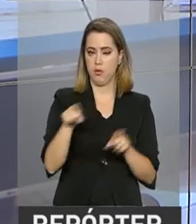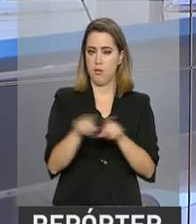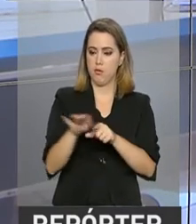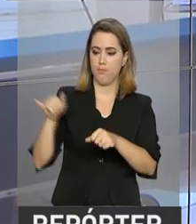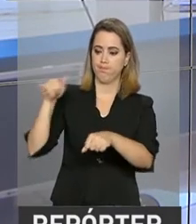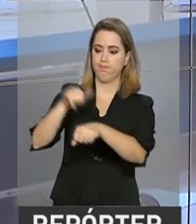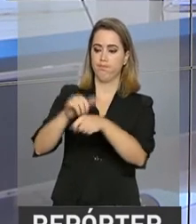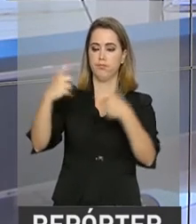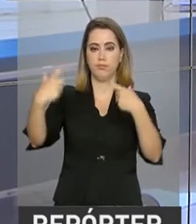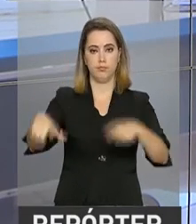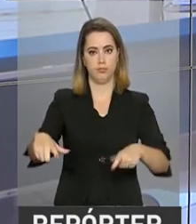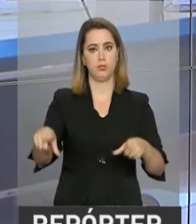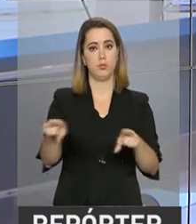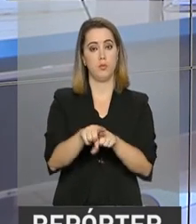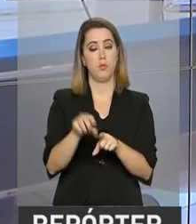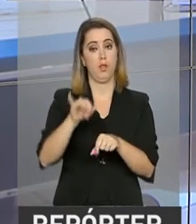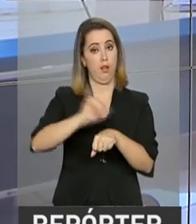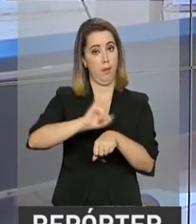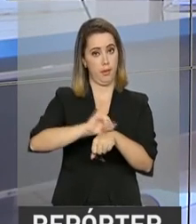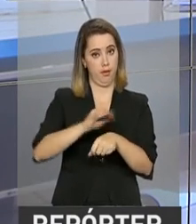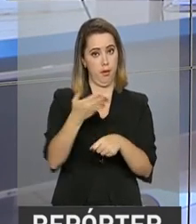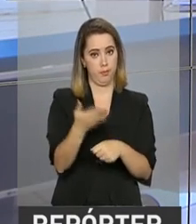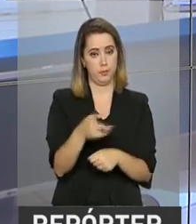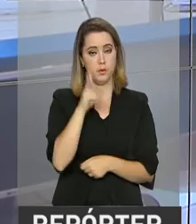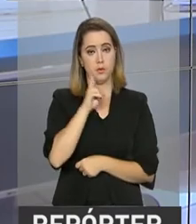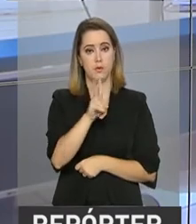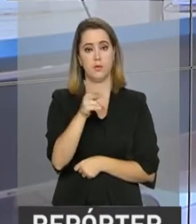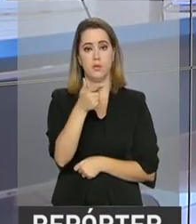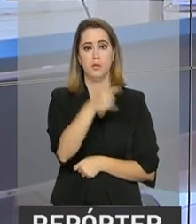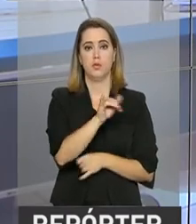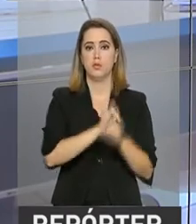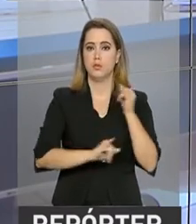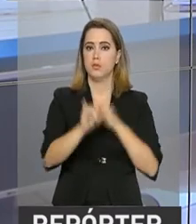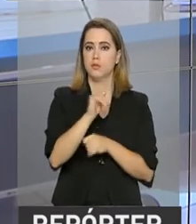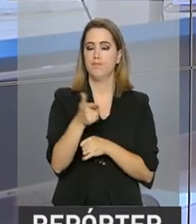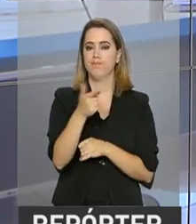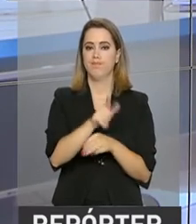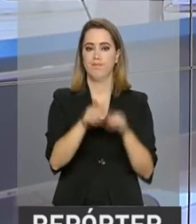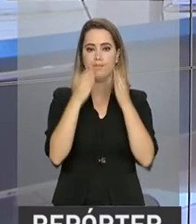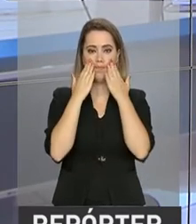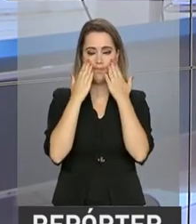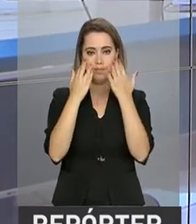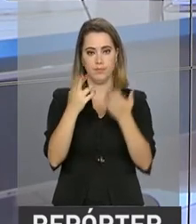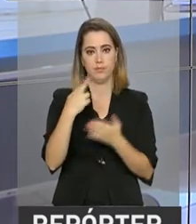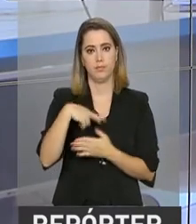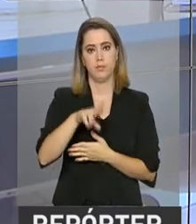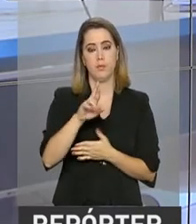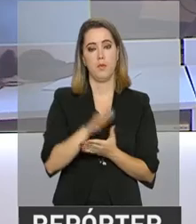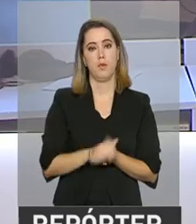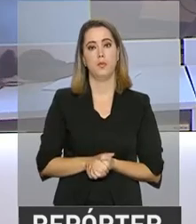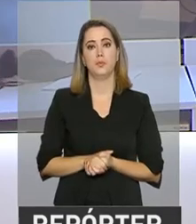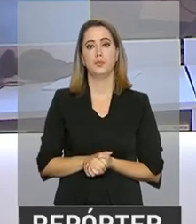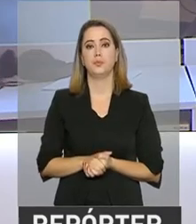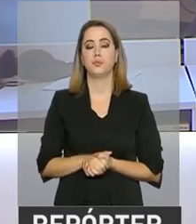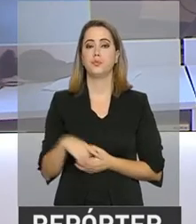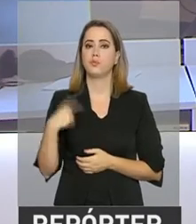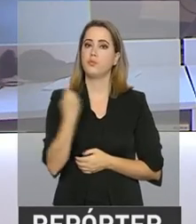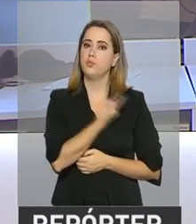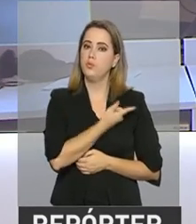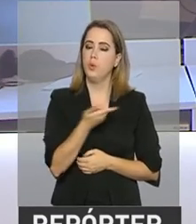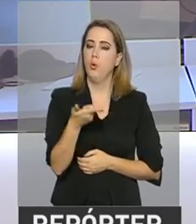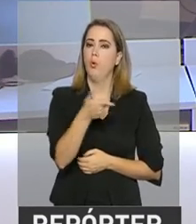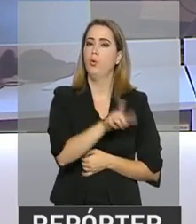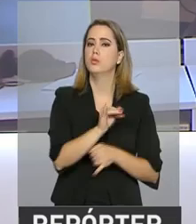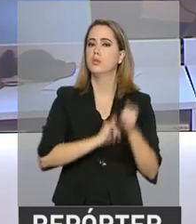de aracaju você acompanha mais informações nas próximas edições do repórter nbr nós votamos a